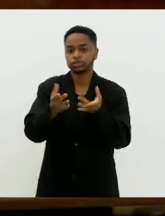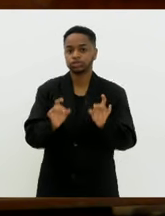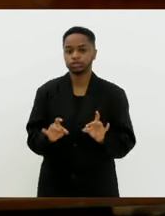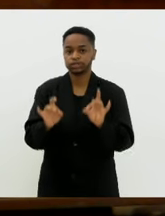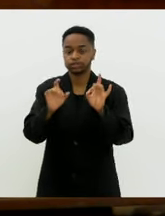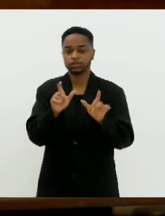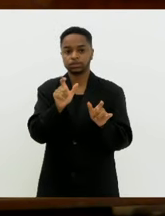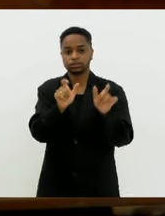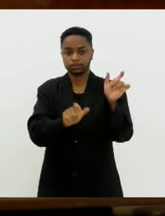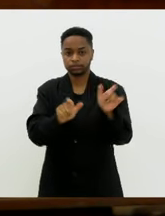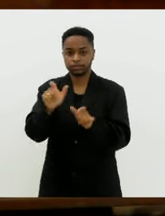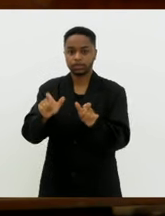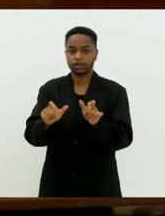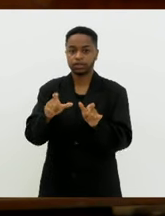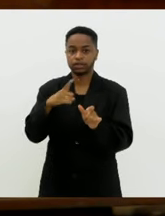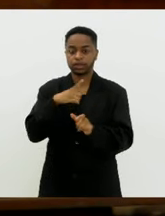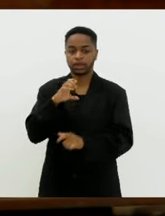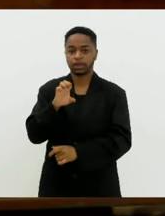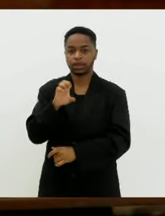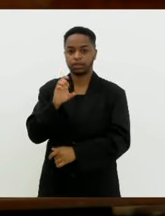pacientes com epidermólise